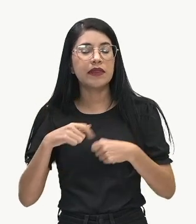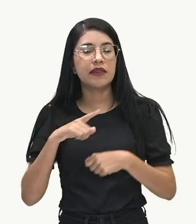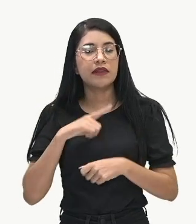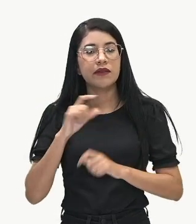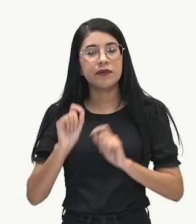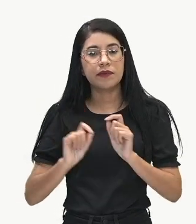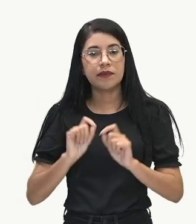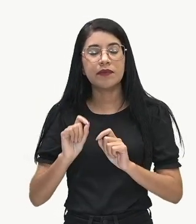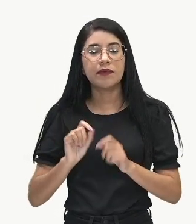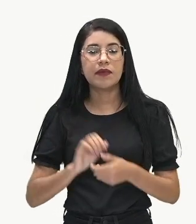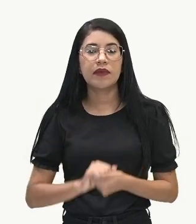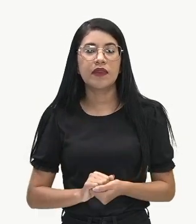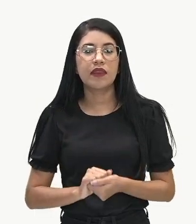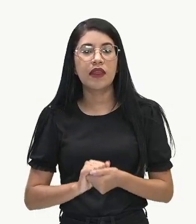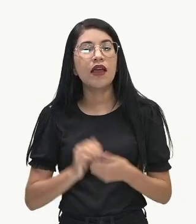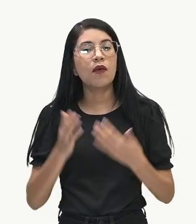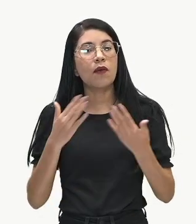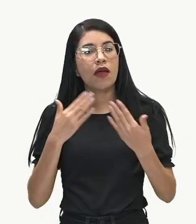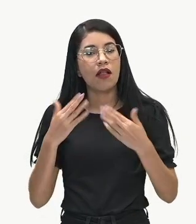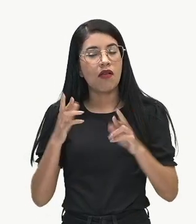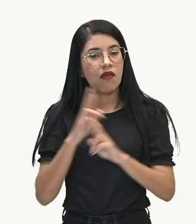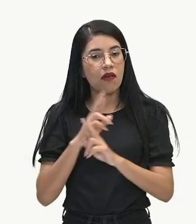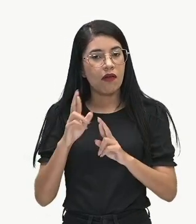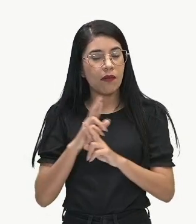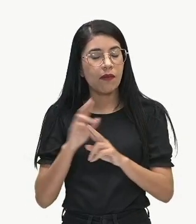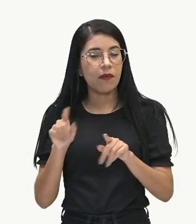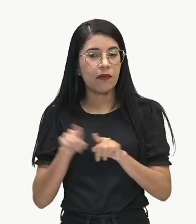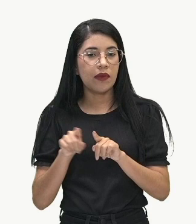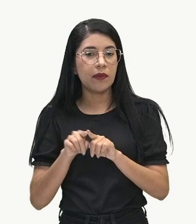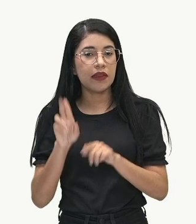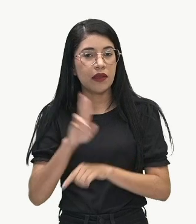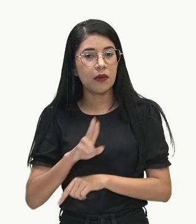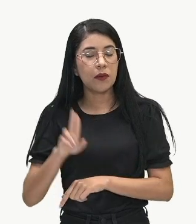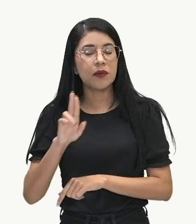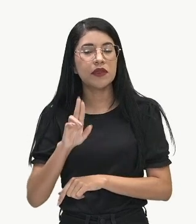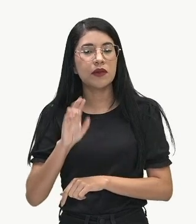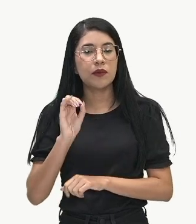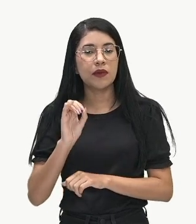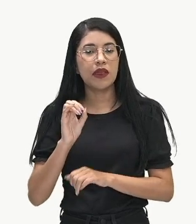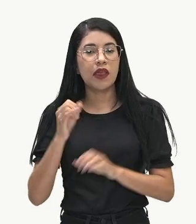com o calor, que aqui no caso, nós estamos usando uma unidade chamada